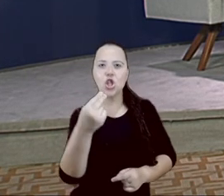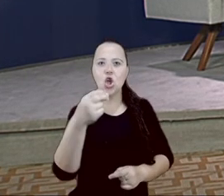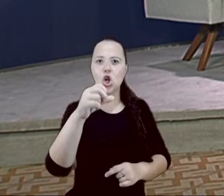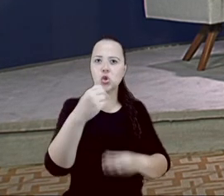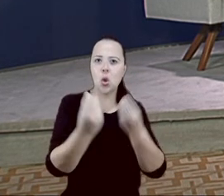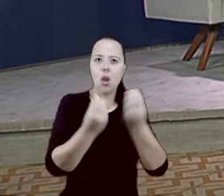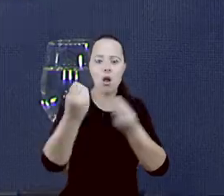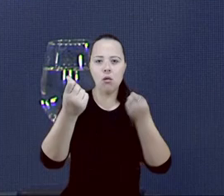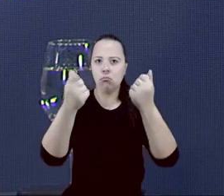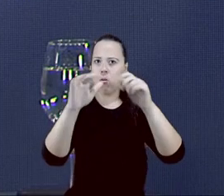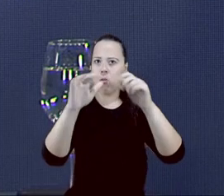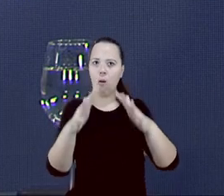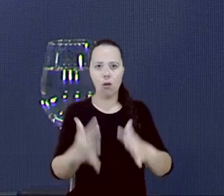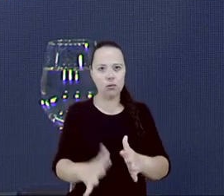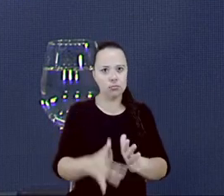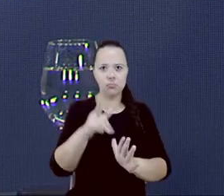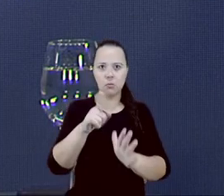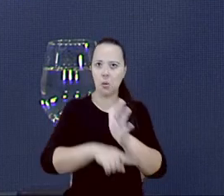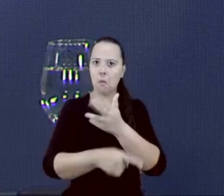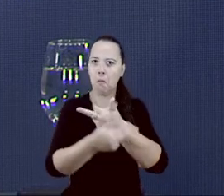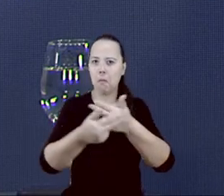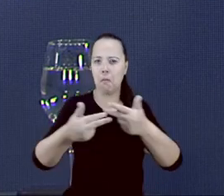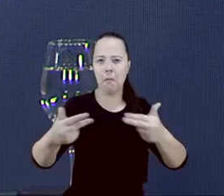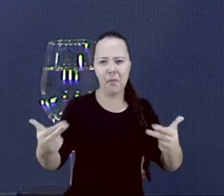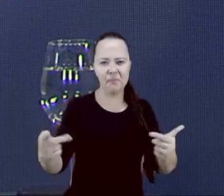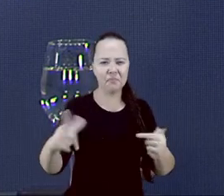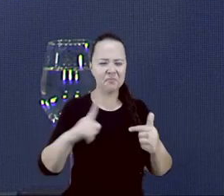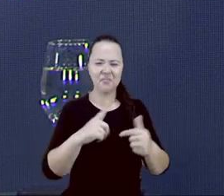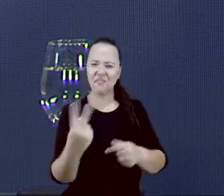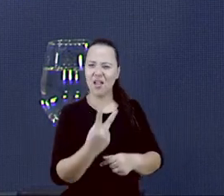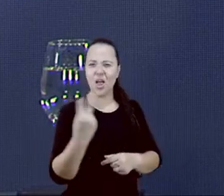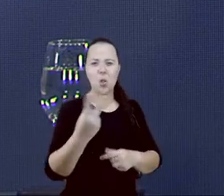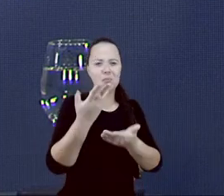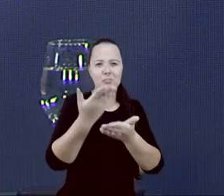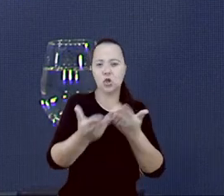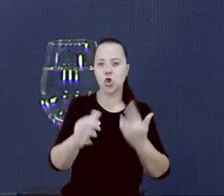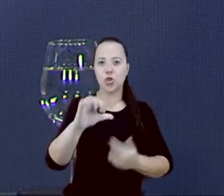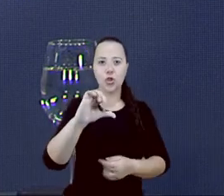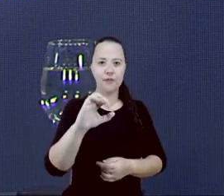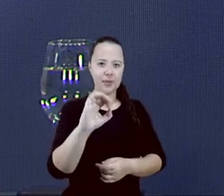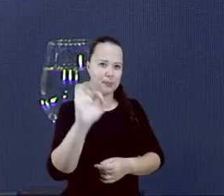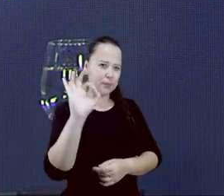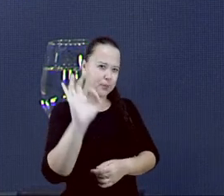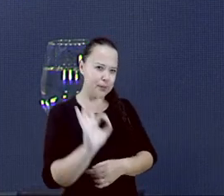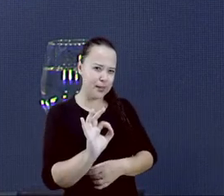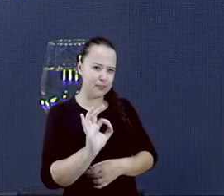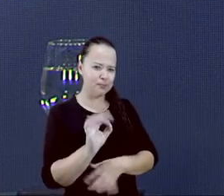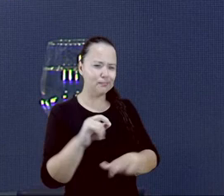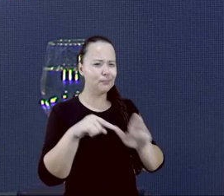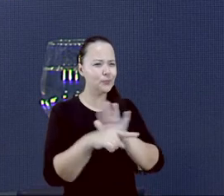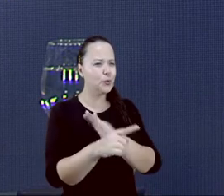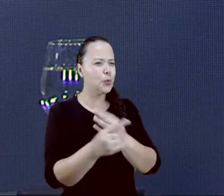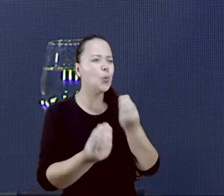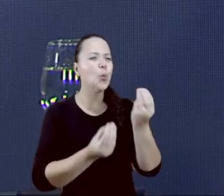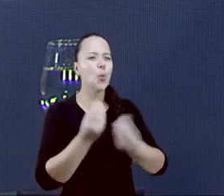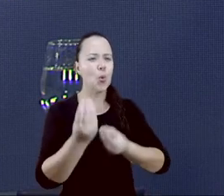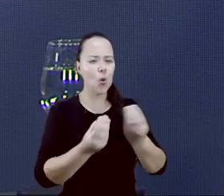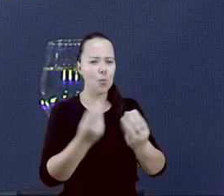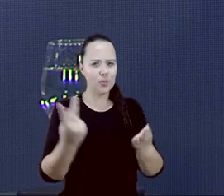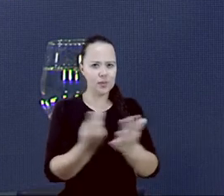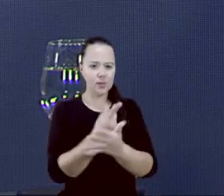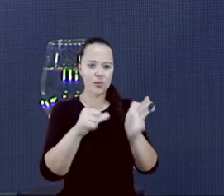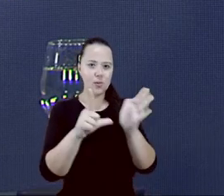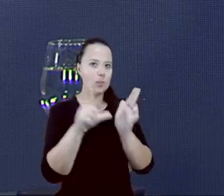90% do preço né valor de mercado seus papéis querem 90%. como o caso americana tá impactando